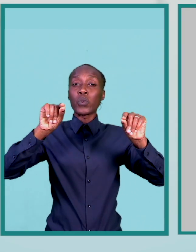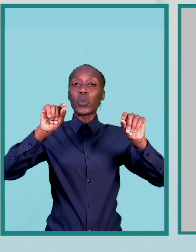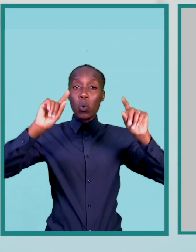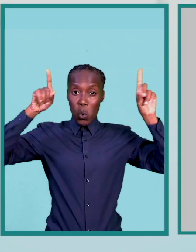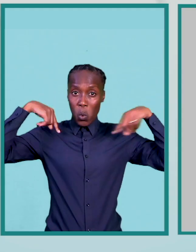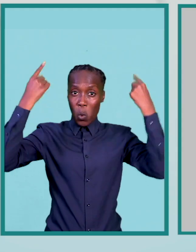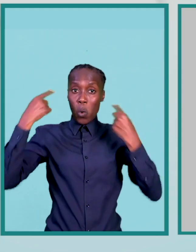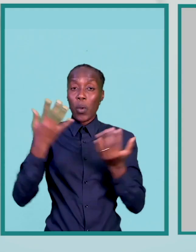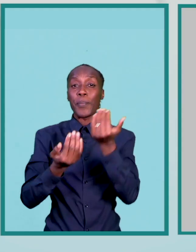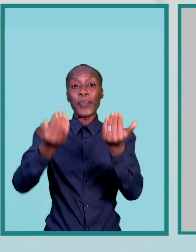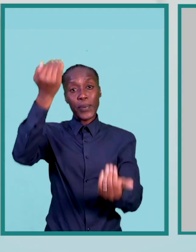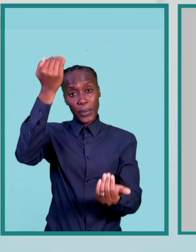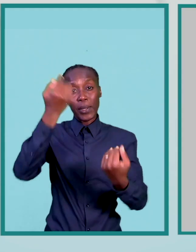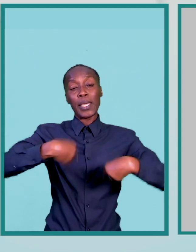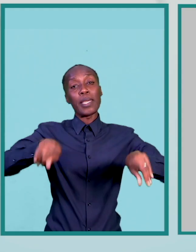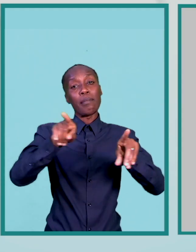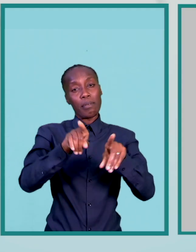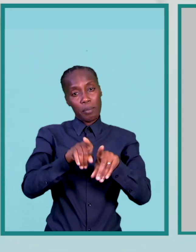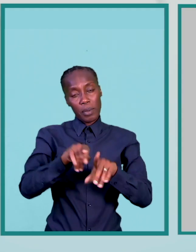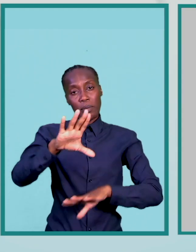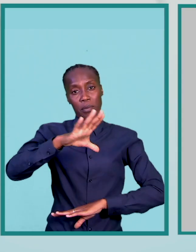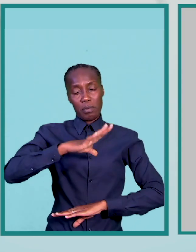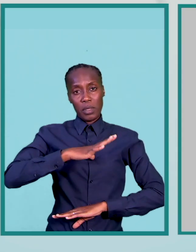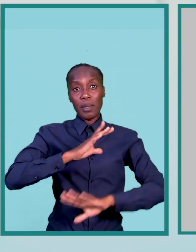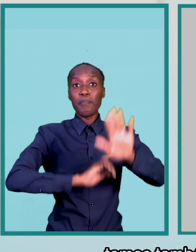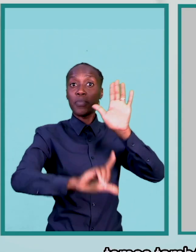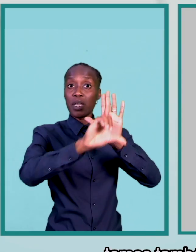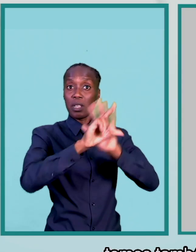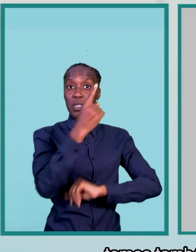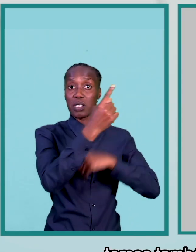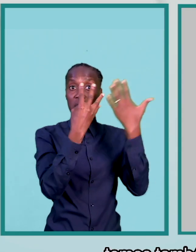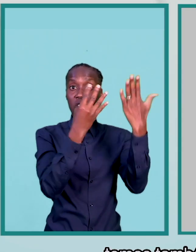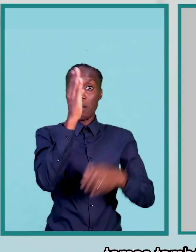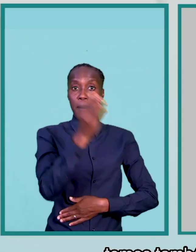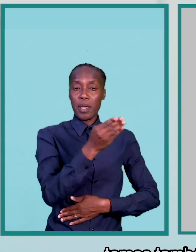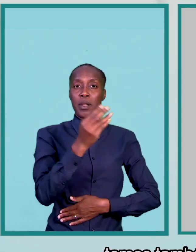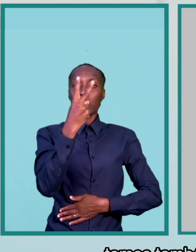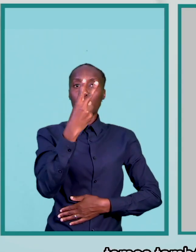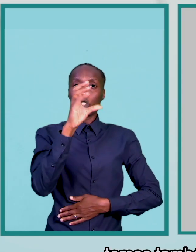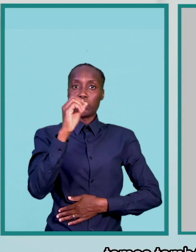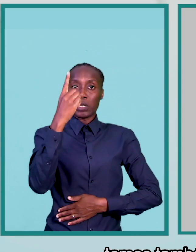uniões prematuras e não só, se calhar também reforçar que temos também uma lei